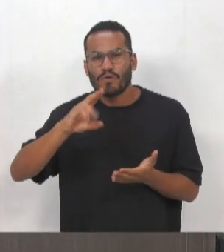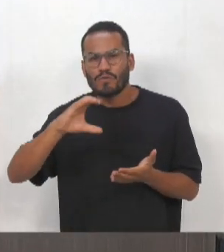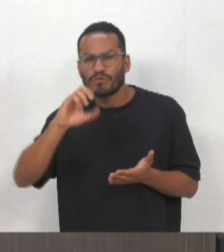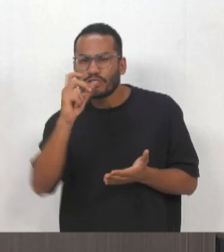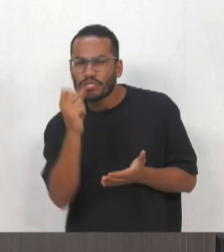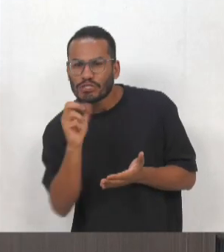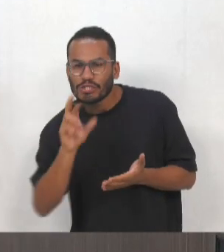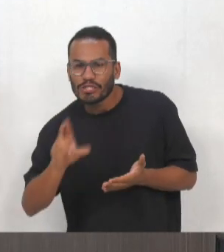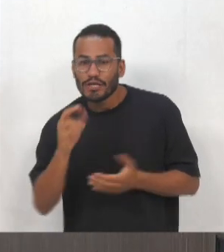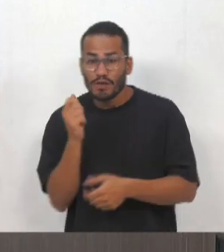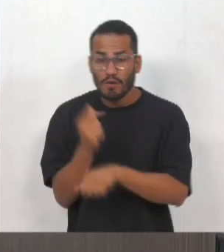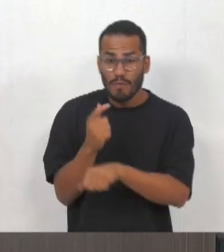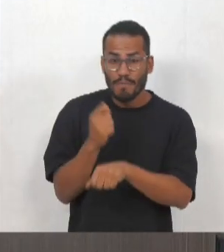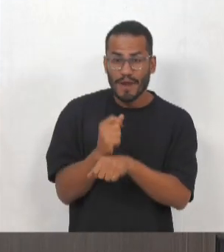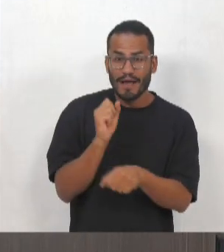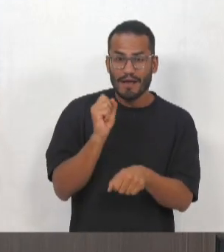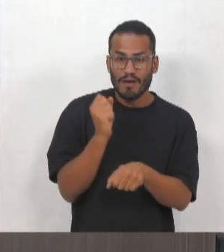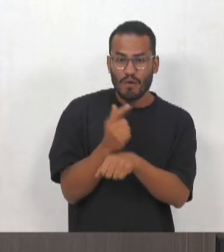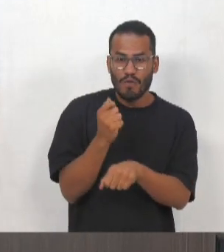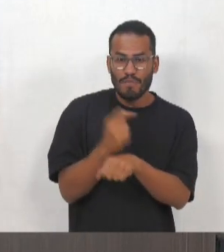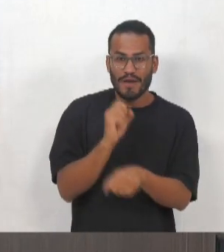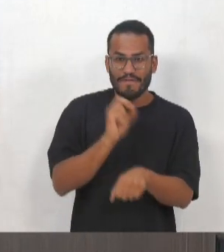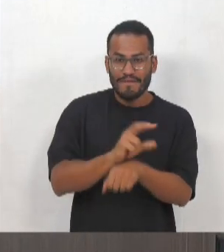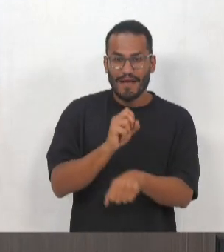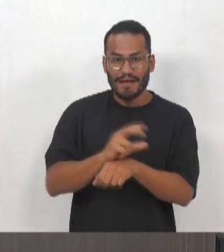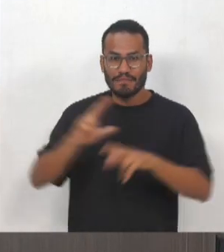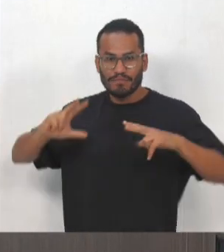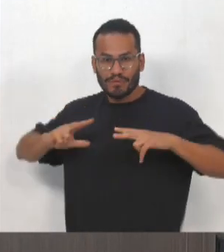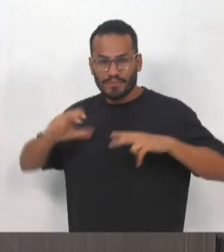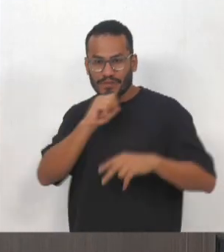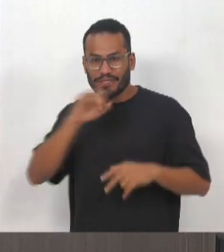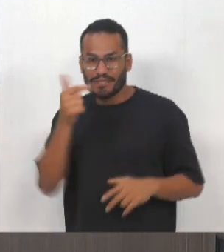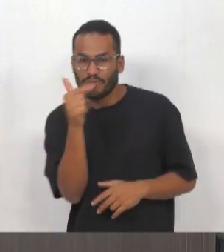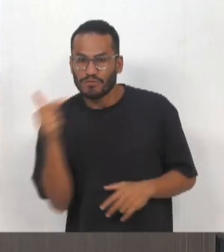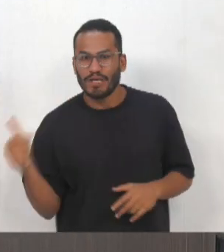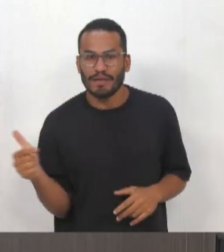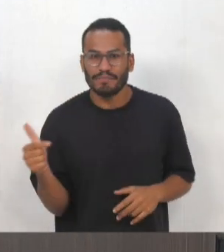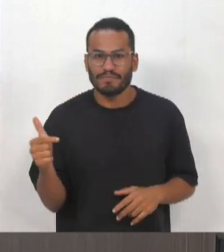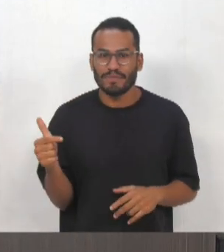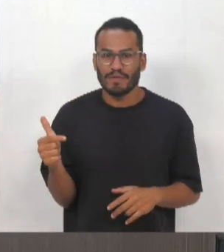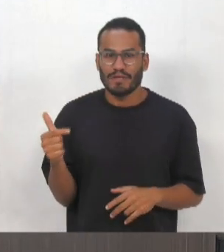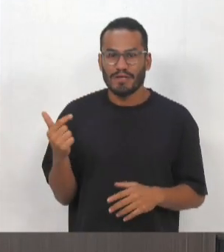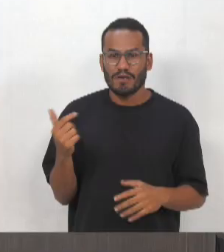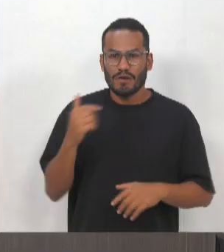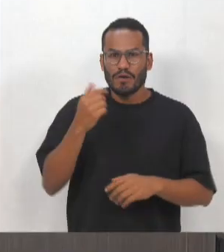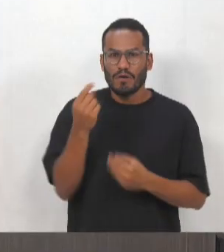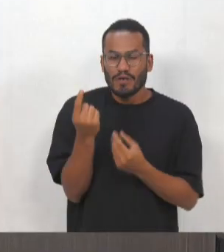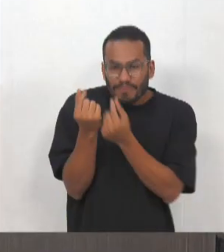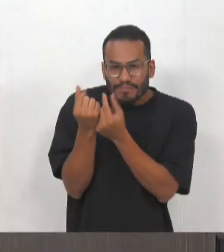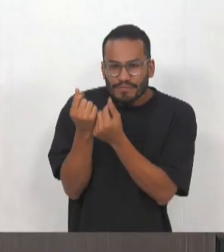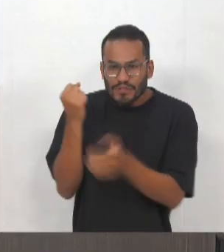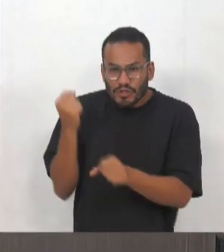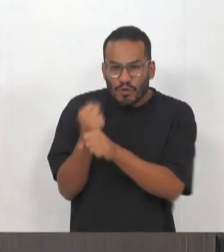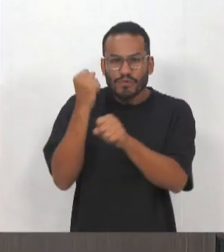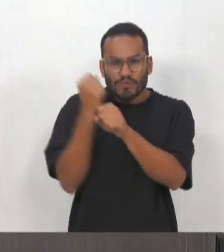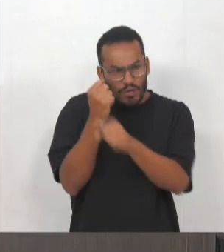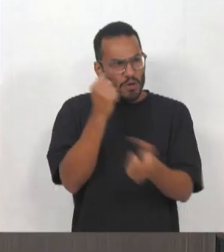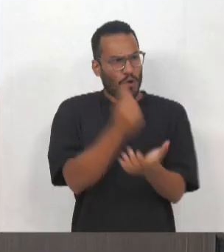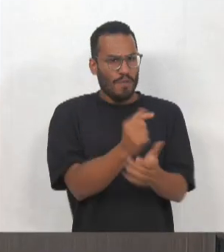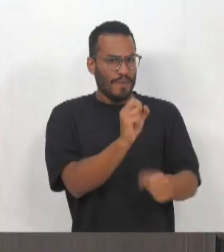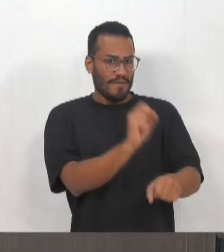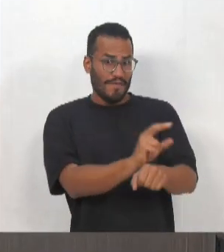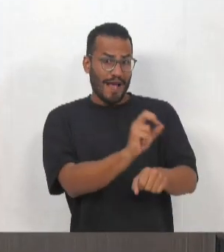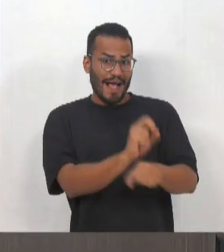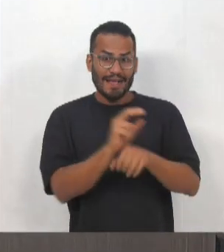vagas na rede privada. Se não tem braço, condições financeiras do município de construir, compra-se